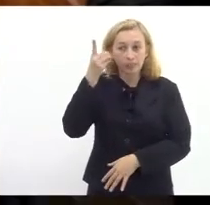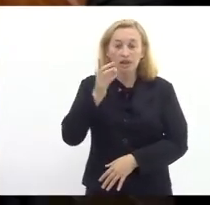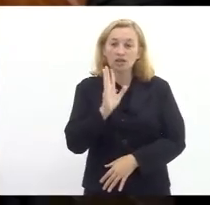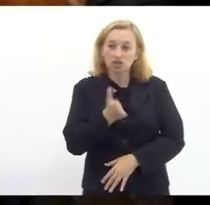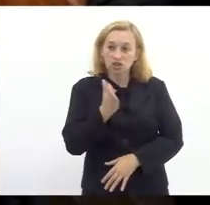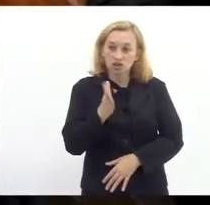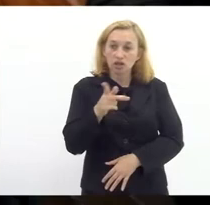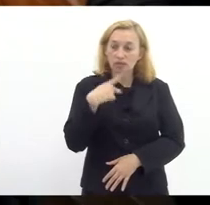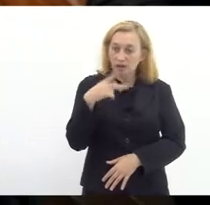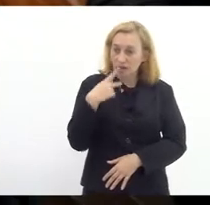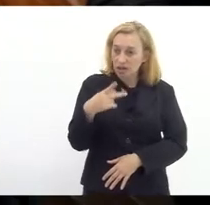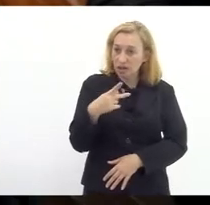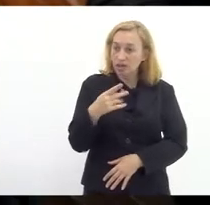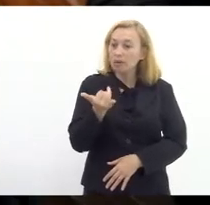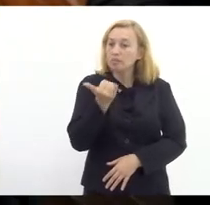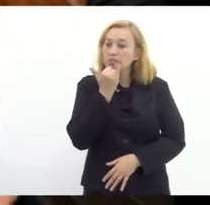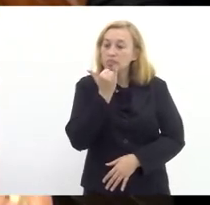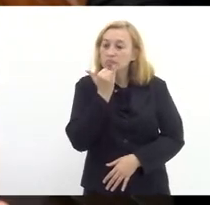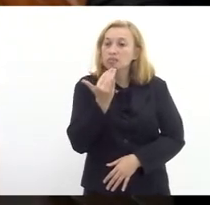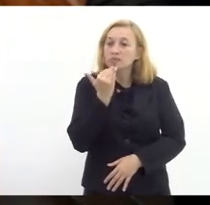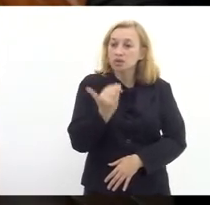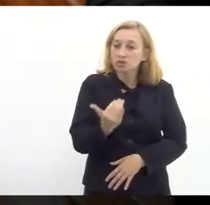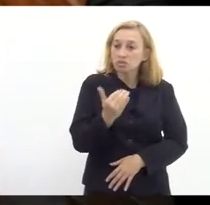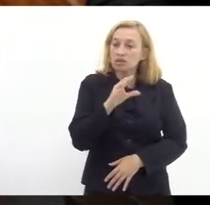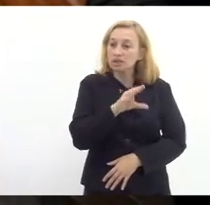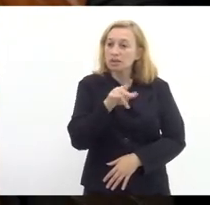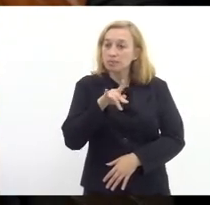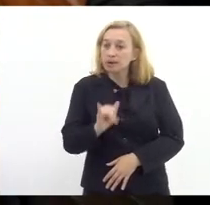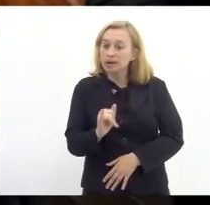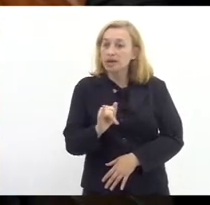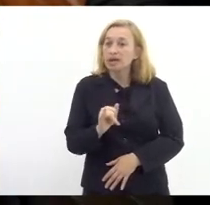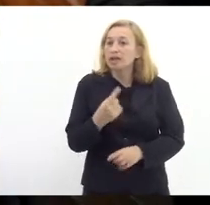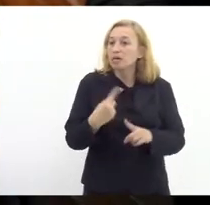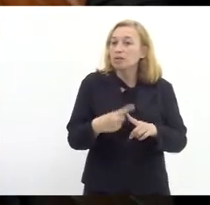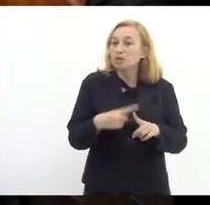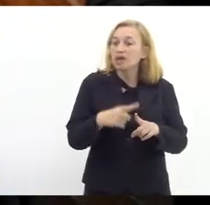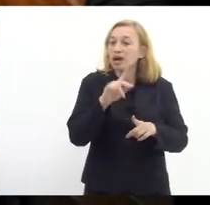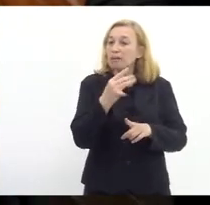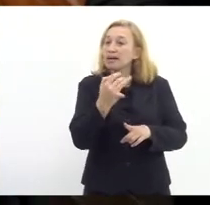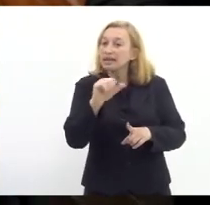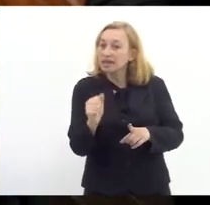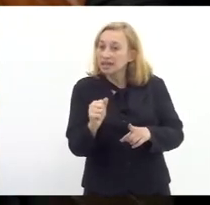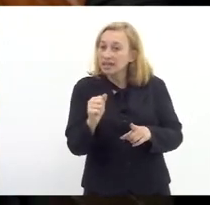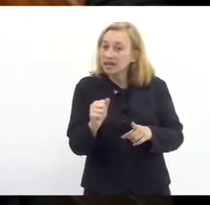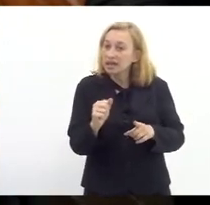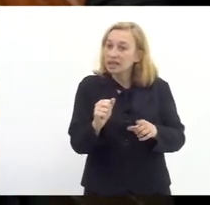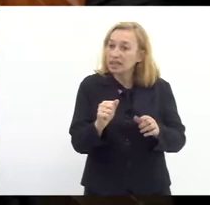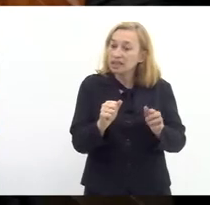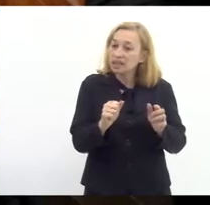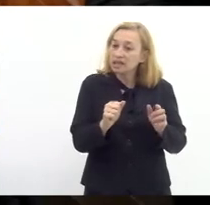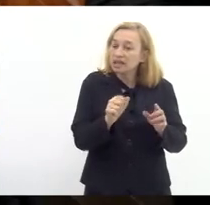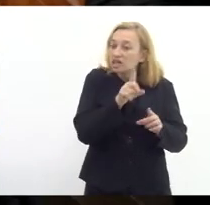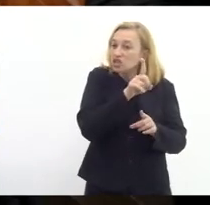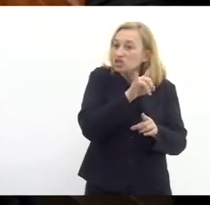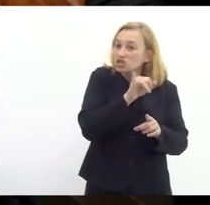fiz o esclarecimento, já pedi desculpa a essa CPI, porque a planilha ela traz a data de instauração